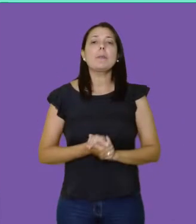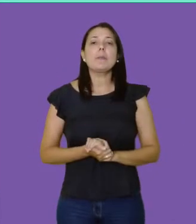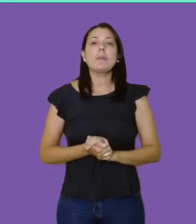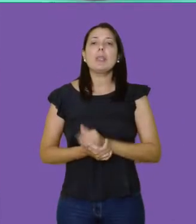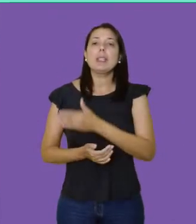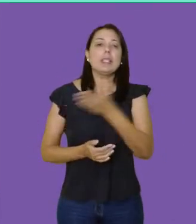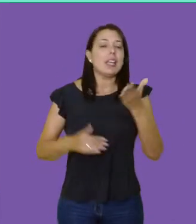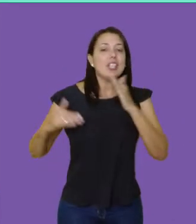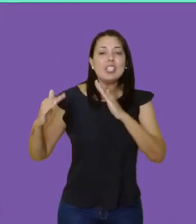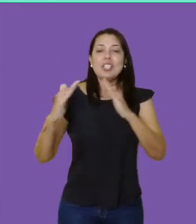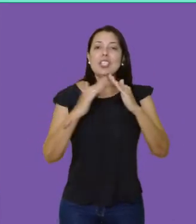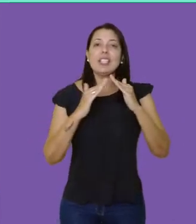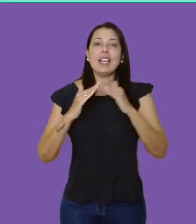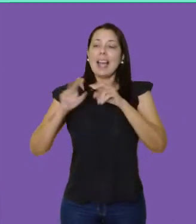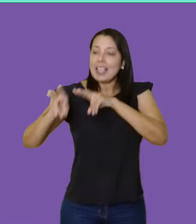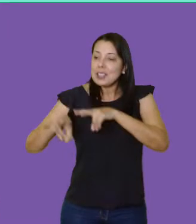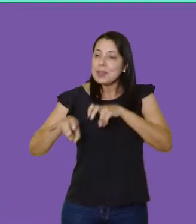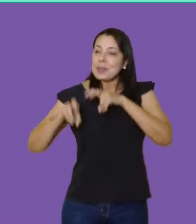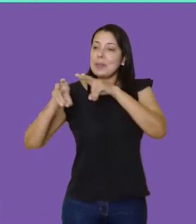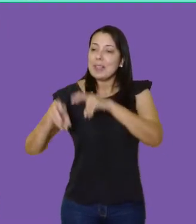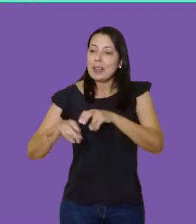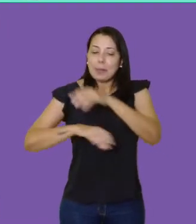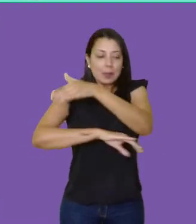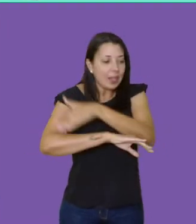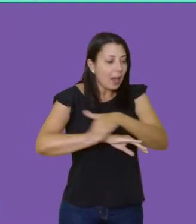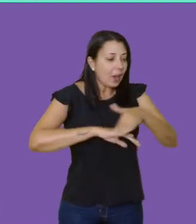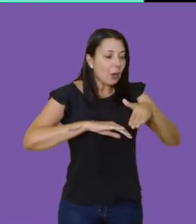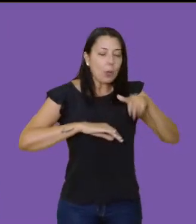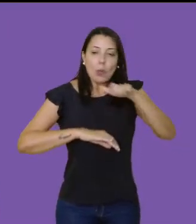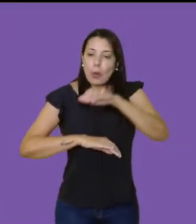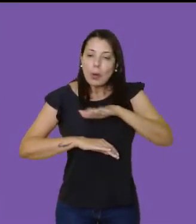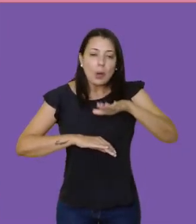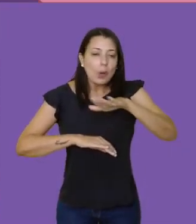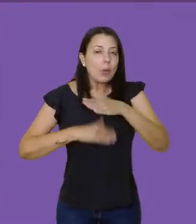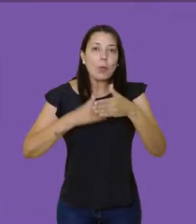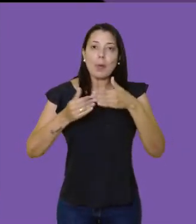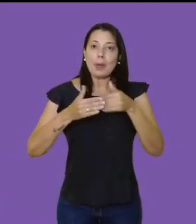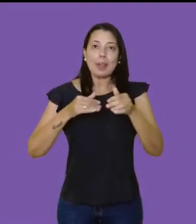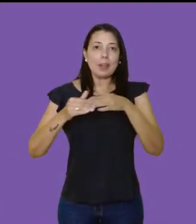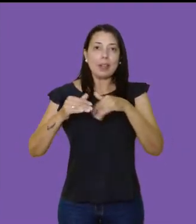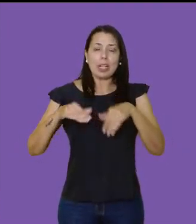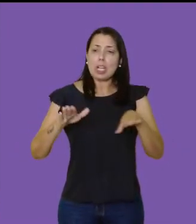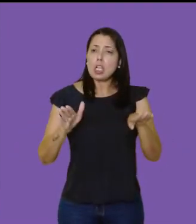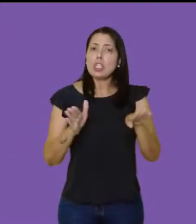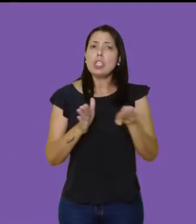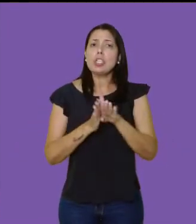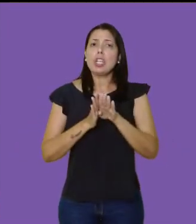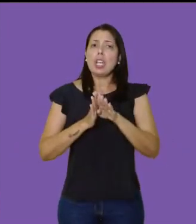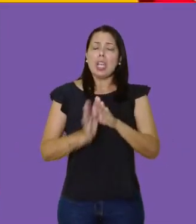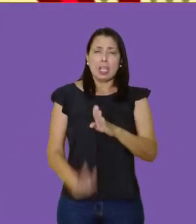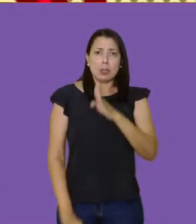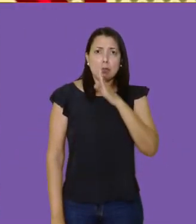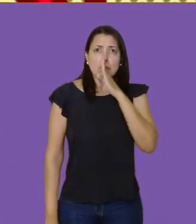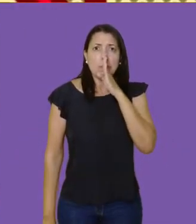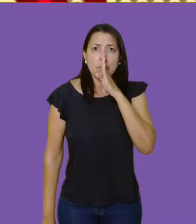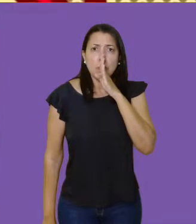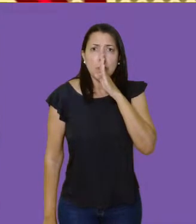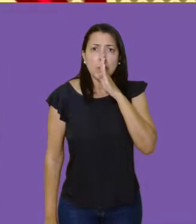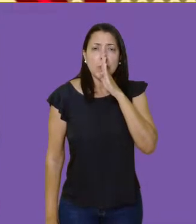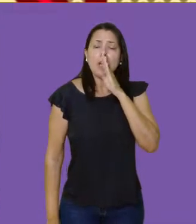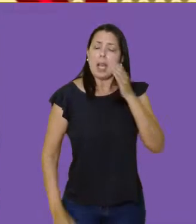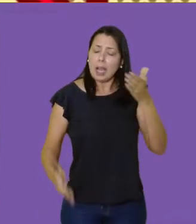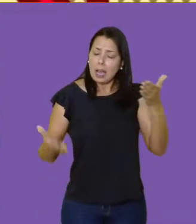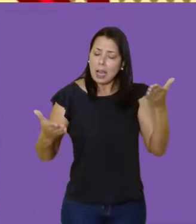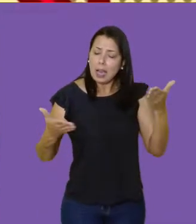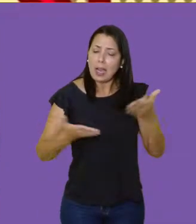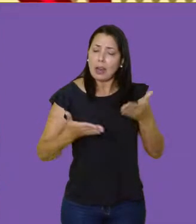Seja em casa, no campo, na rua ou na praça. Chega de mordaça,